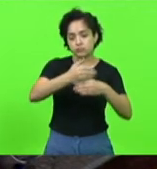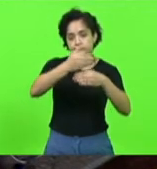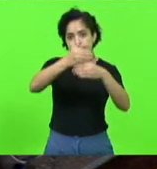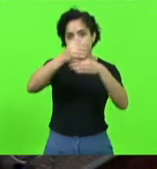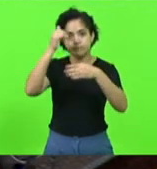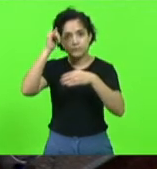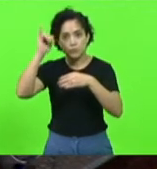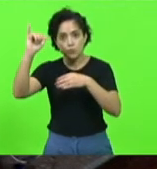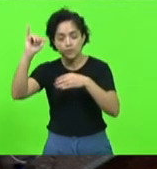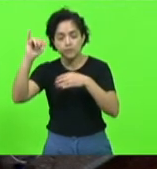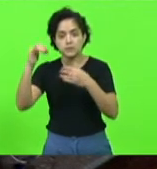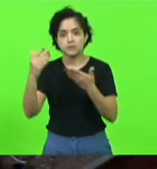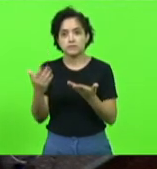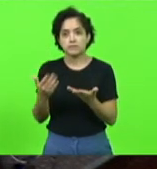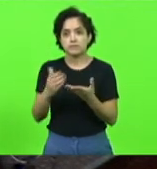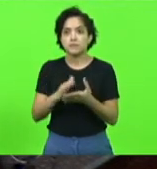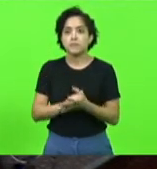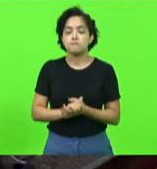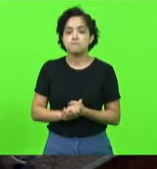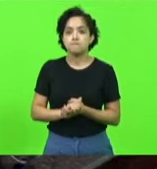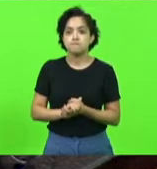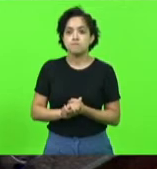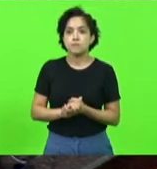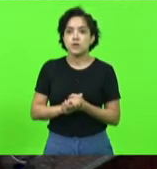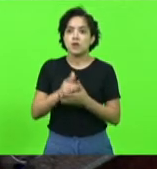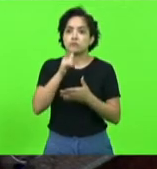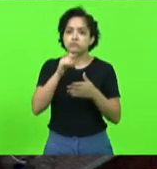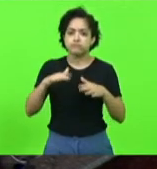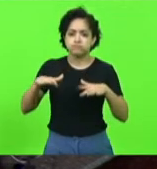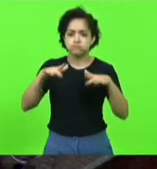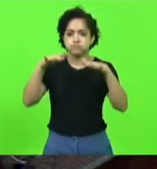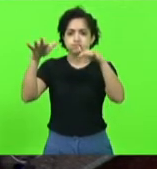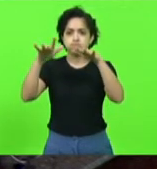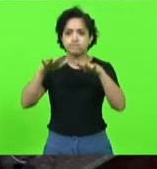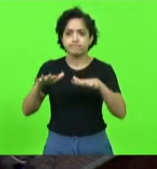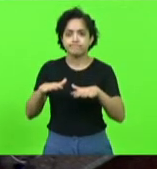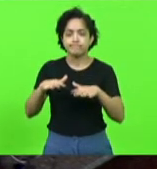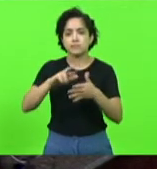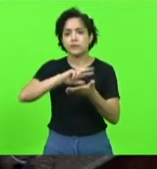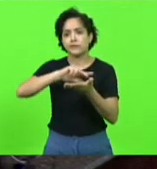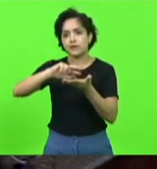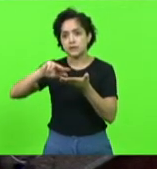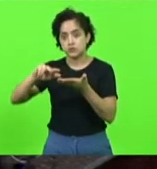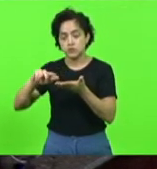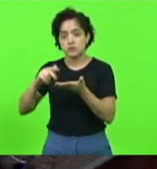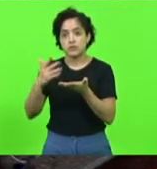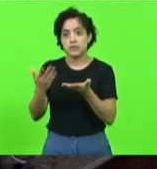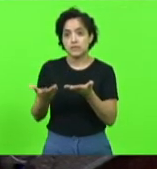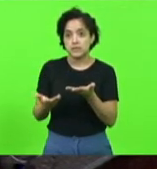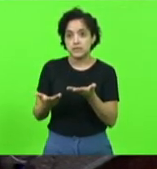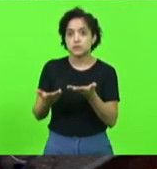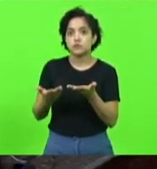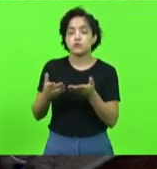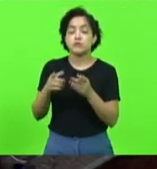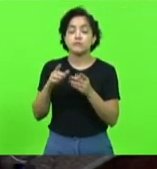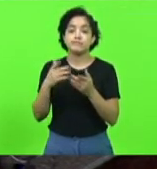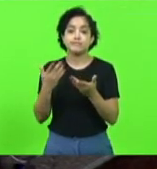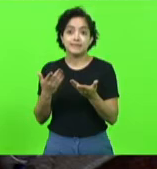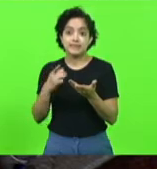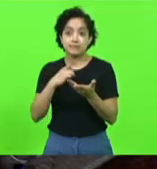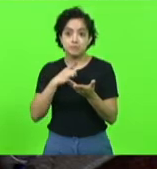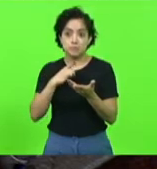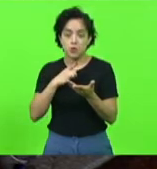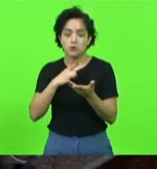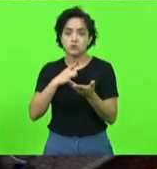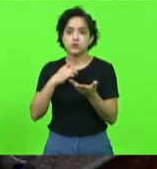de desastres, como inundações, alagamentos, por aí afora. Isso vai envolver